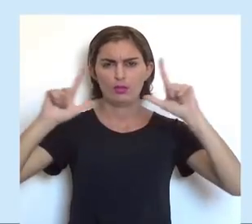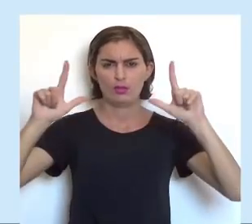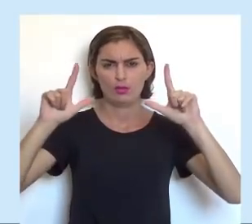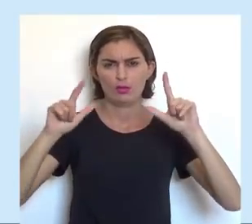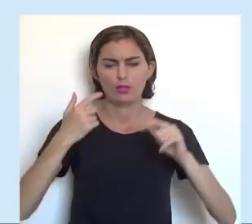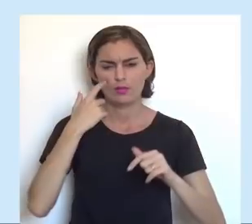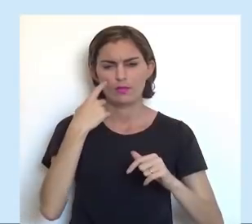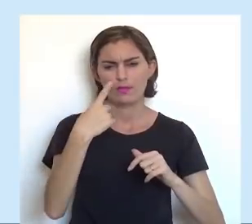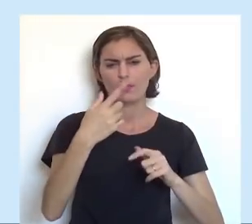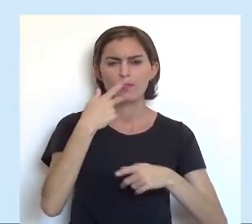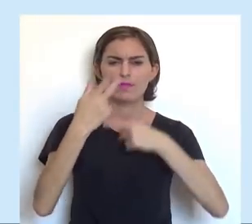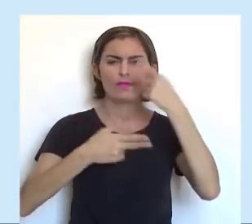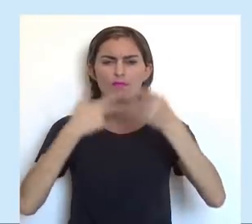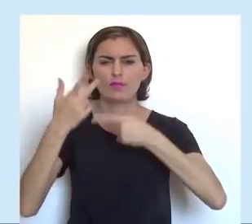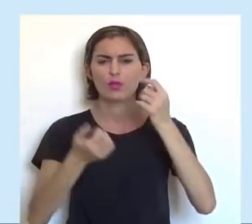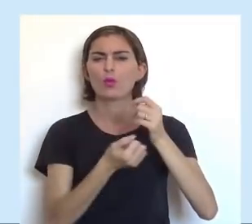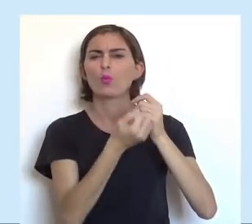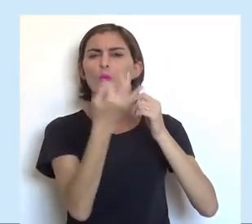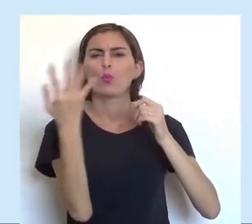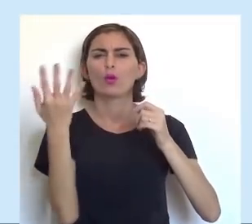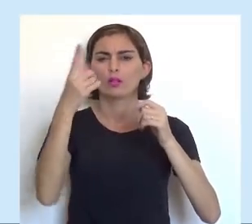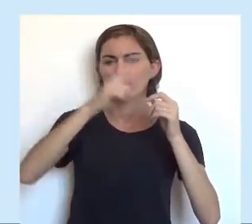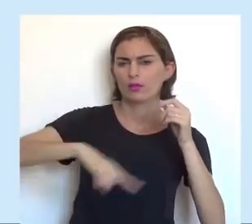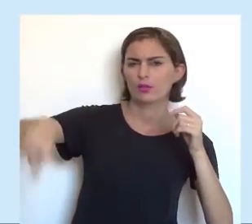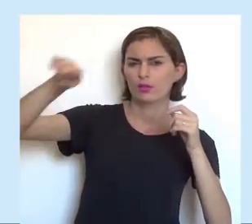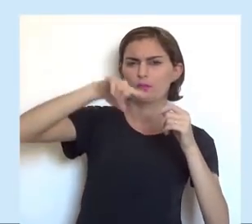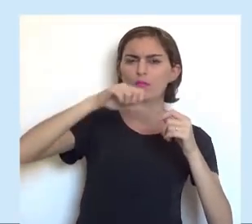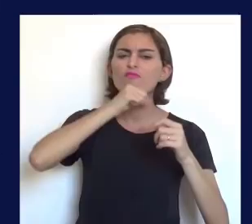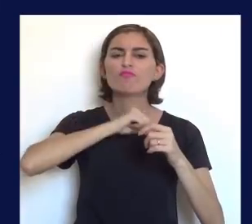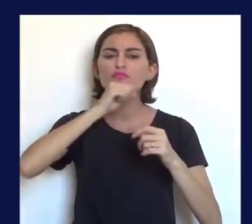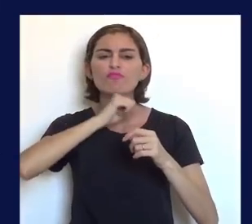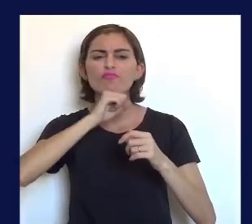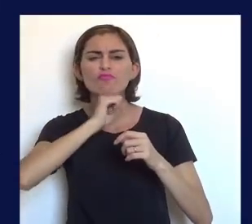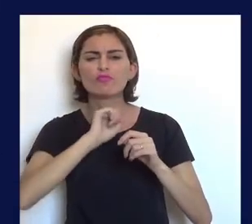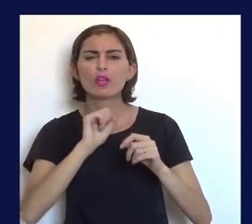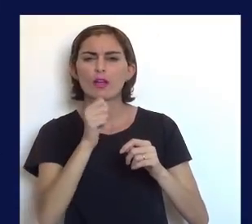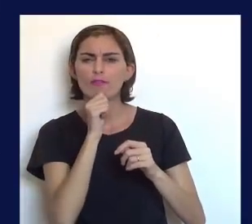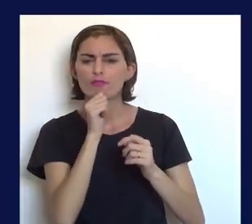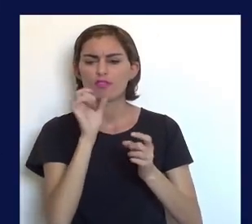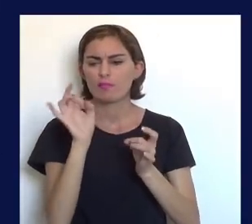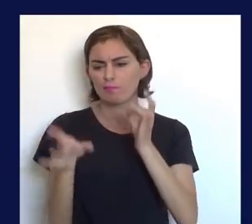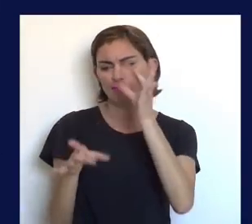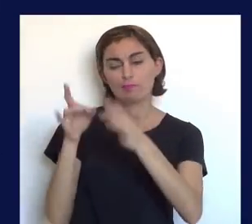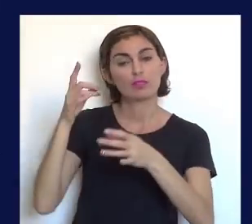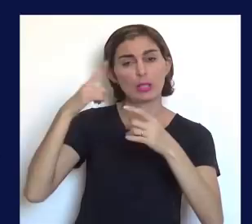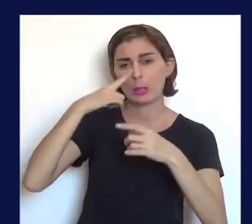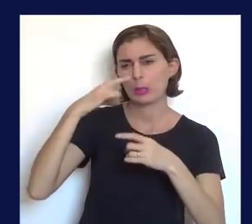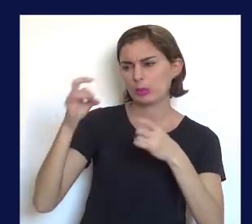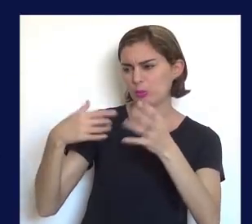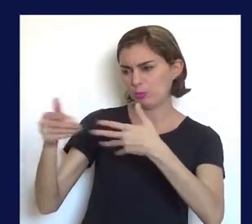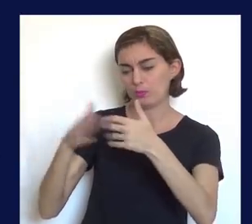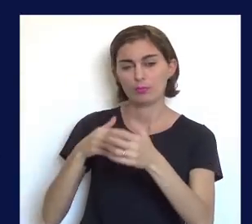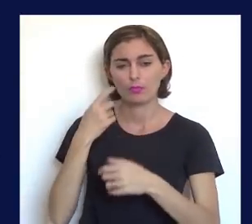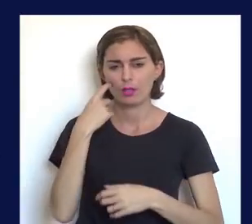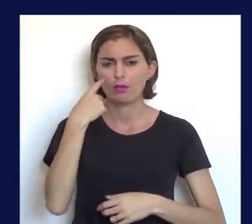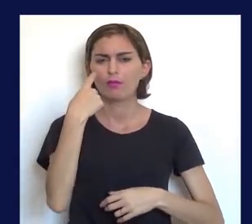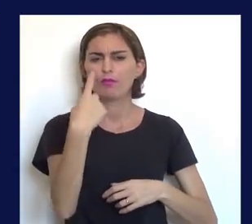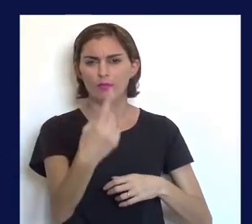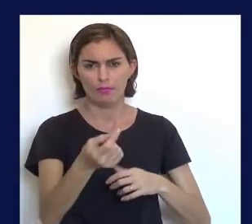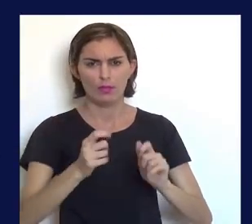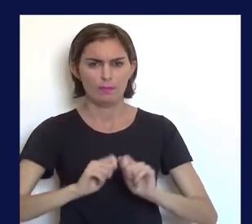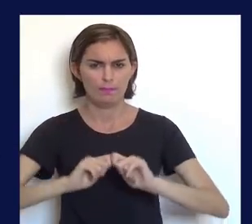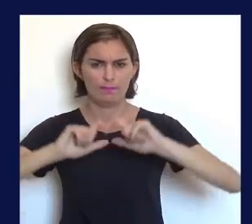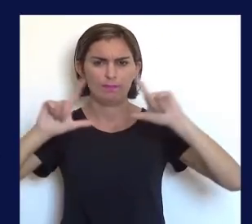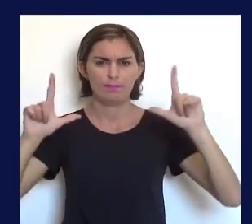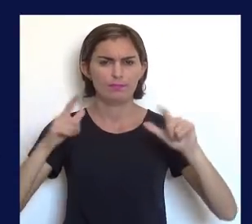atual, é uma tela que vai falar da quantidade de pneus inservíveis sem destinação correta. Vejam só na